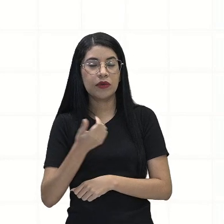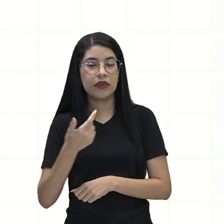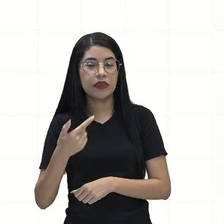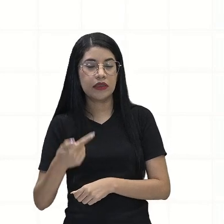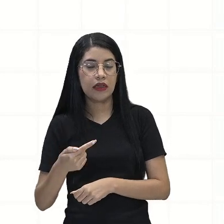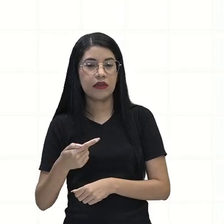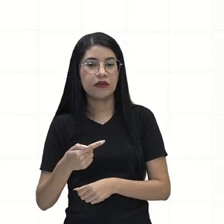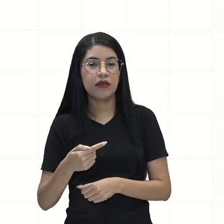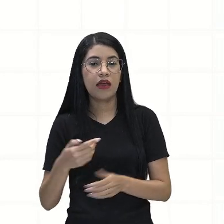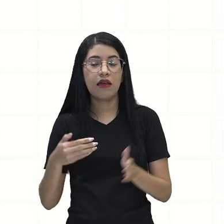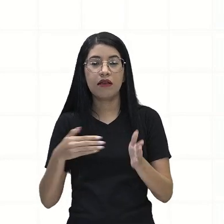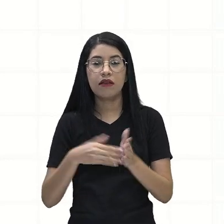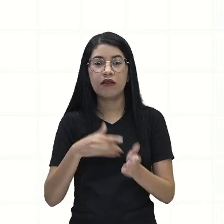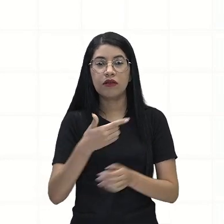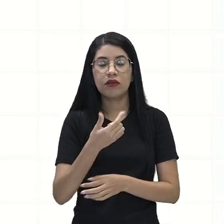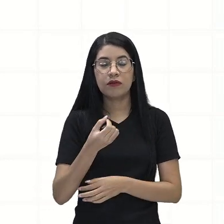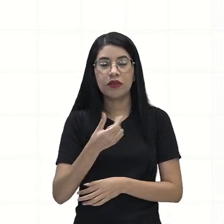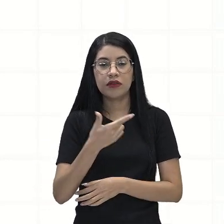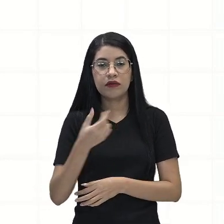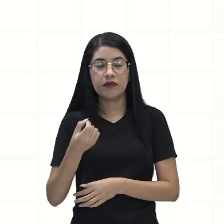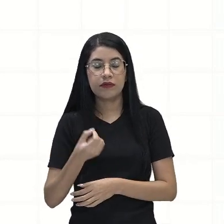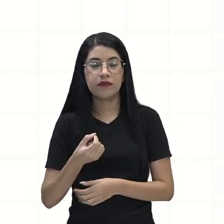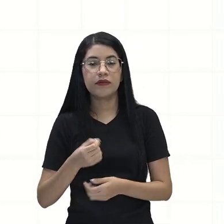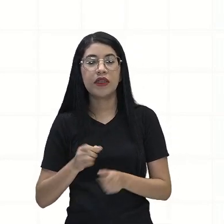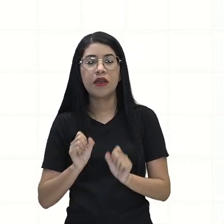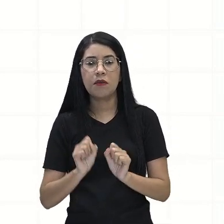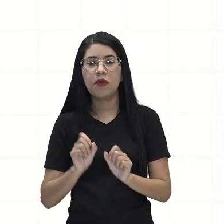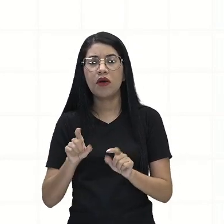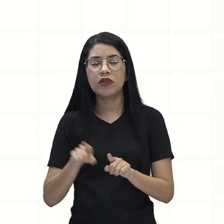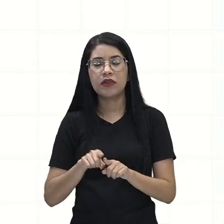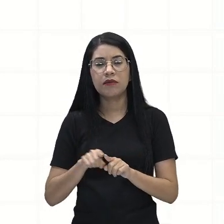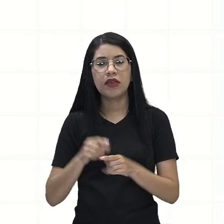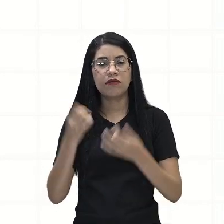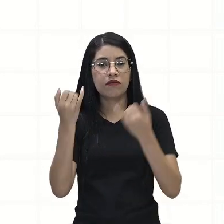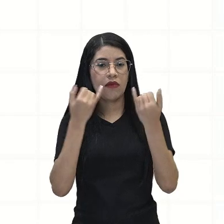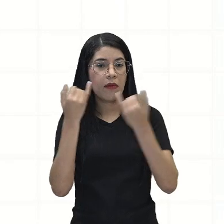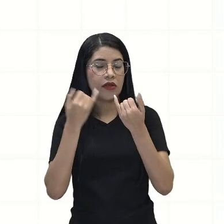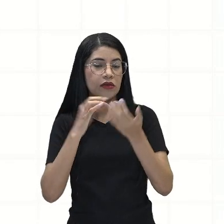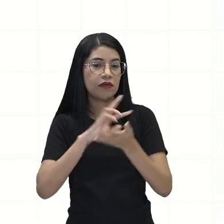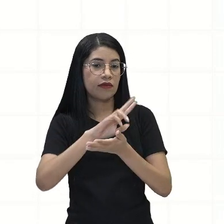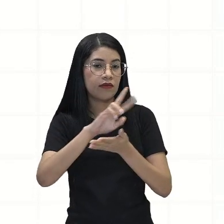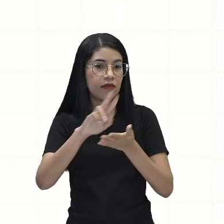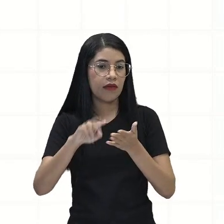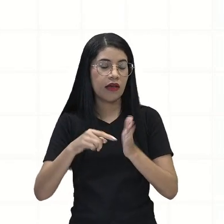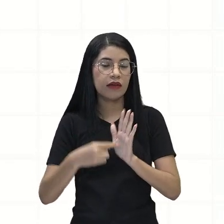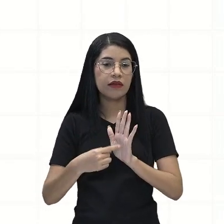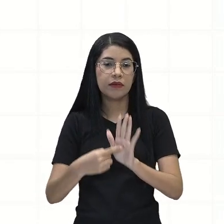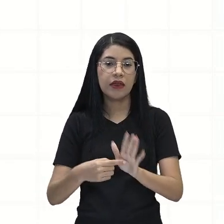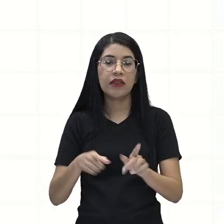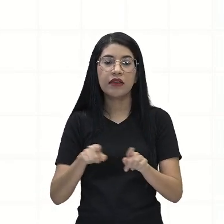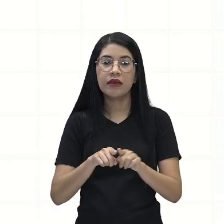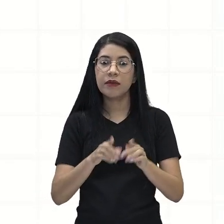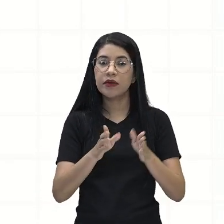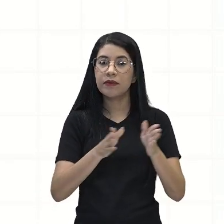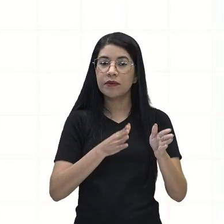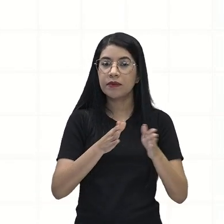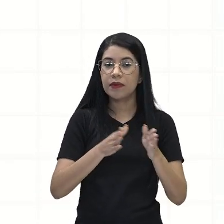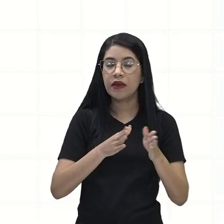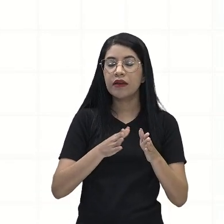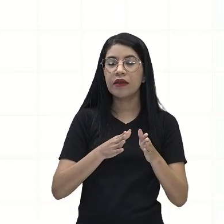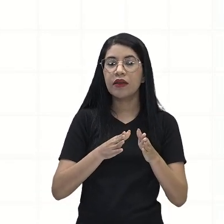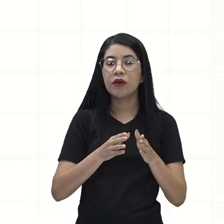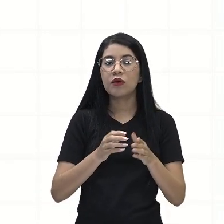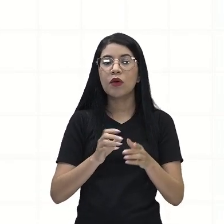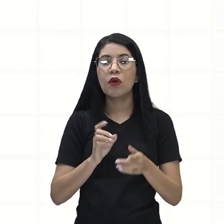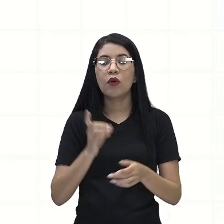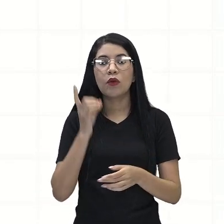ano de 2020, então o infográfico ele pode trazer diversas informações. Aqui o período entre a data de